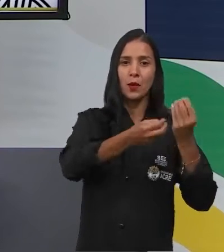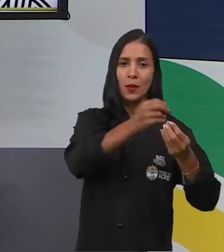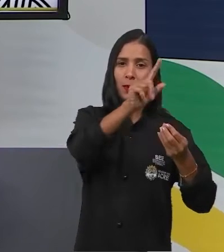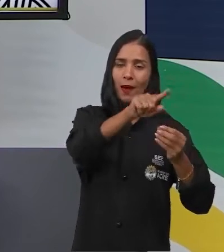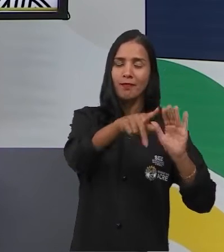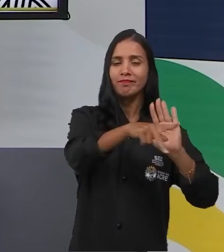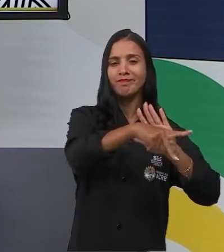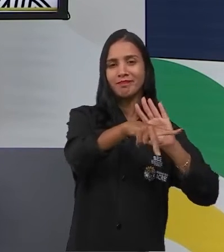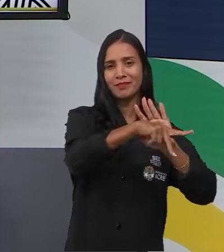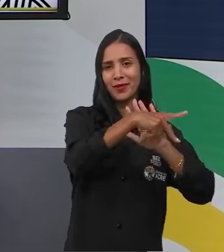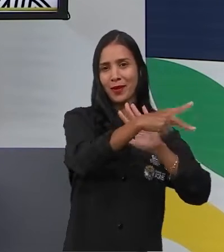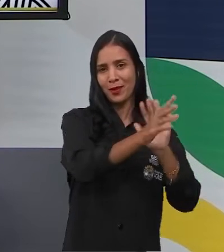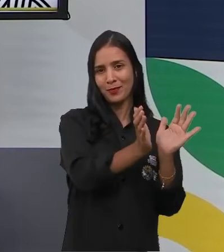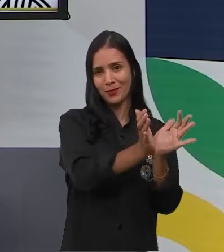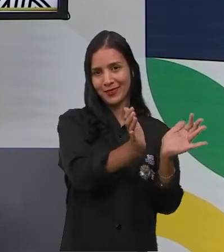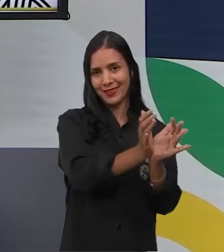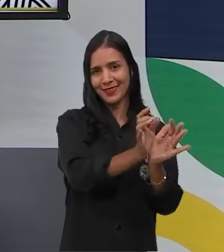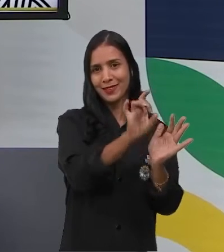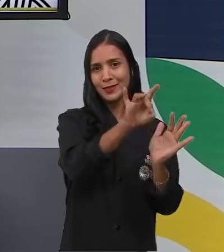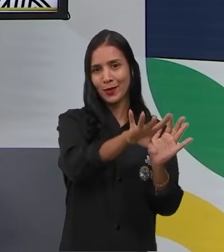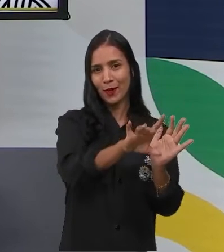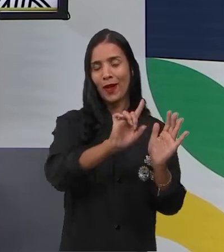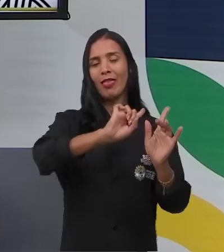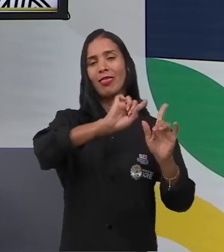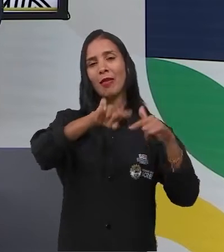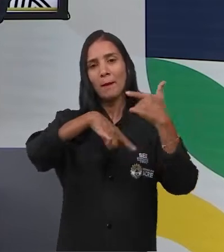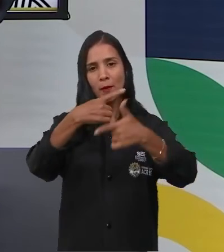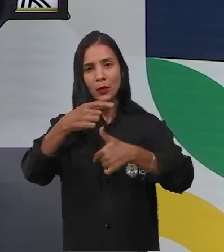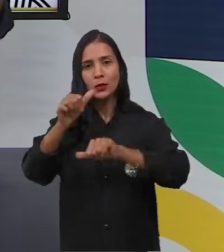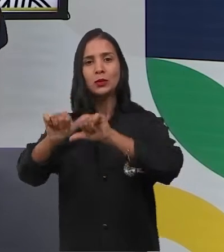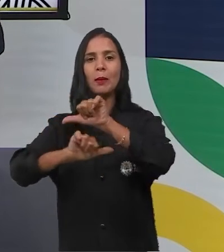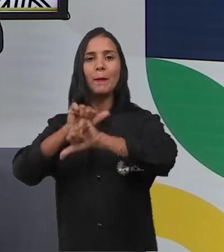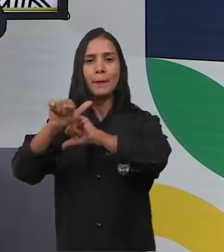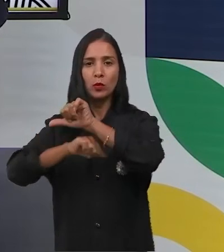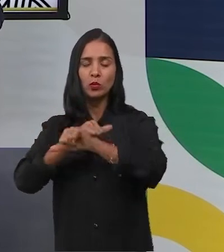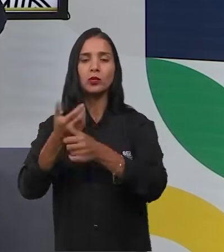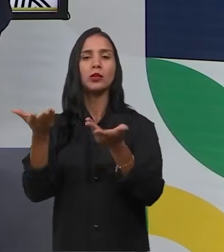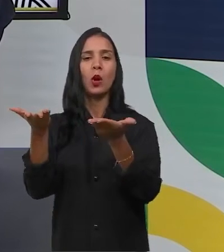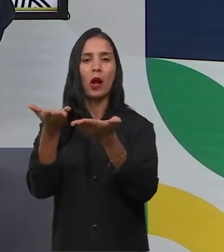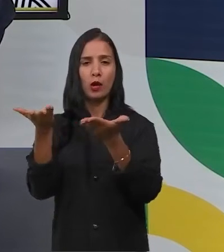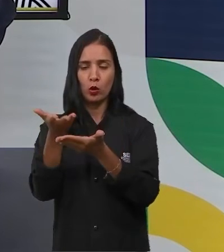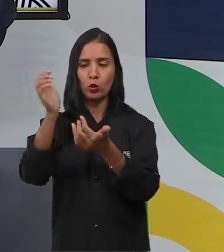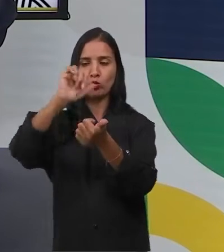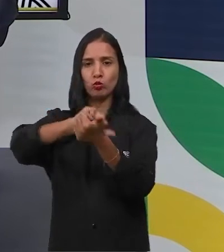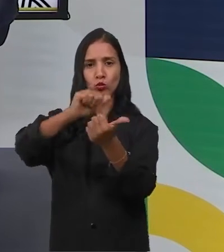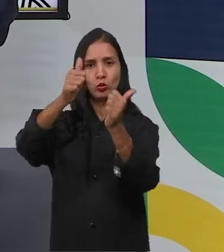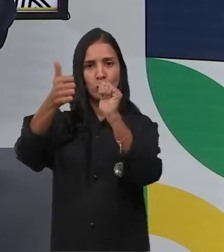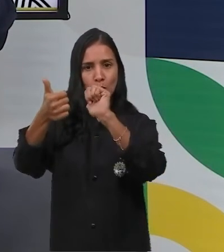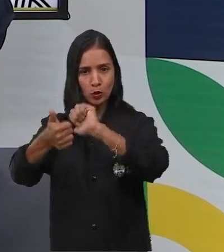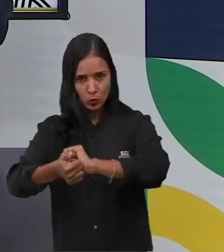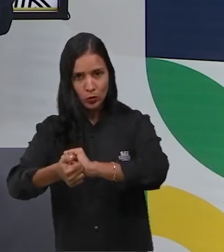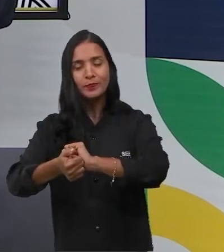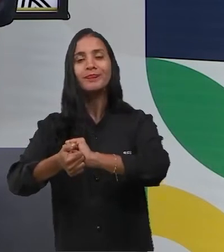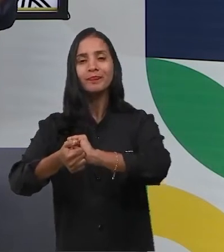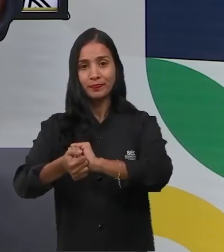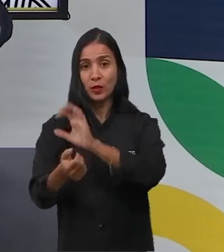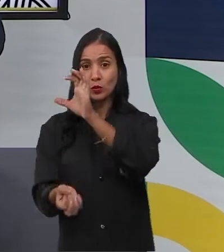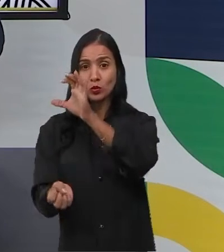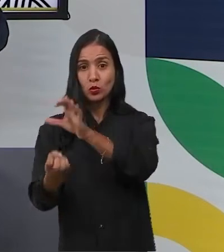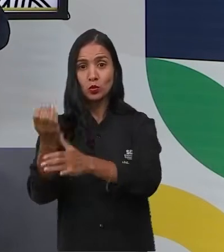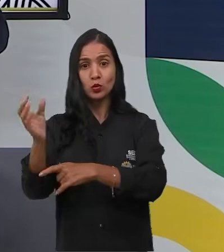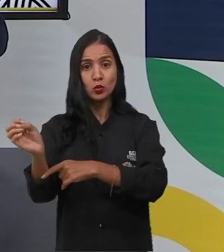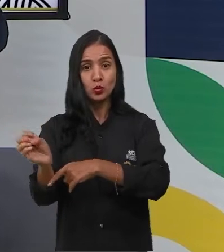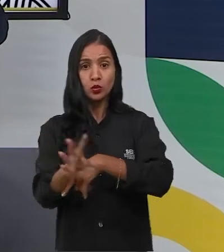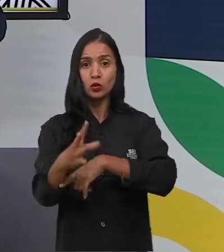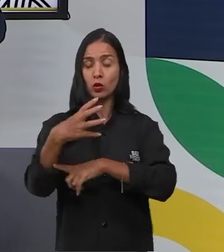próprios, elas acabam sendo influenciadas, tipo, vamos estruturar sem perder a raiz, sem perder essa parte mais